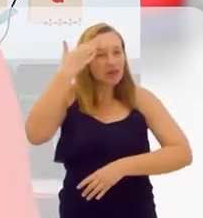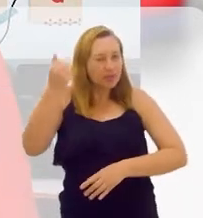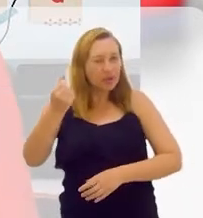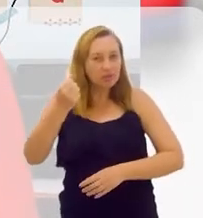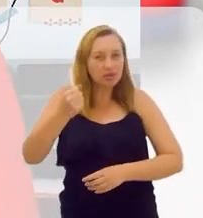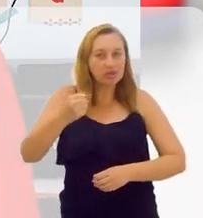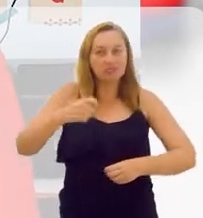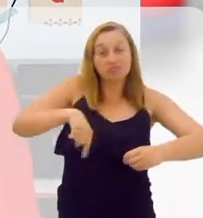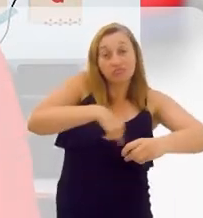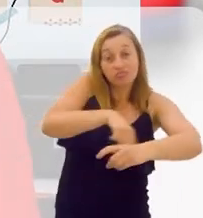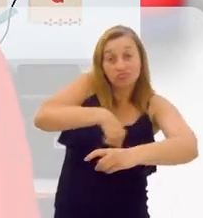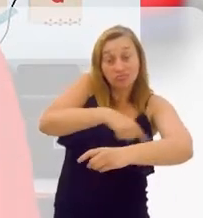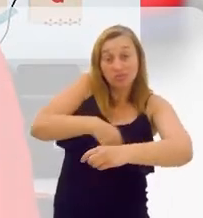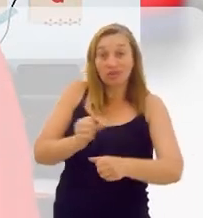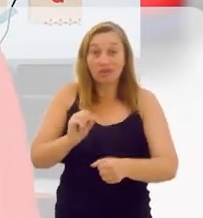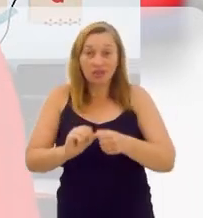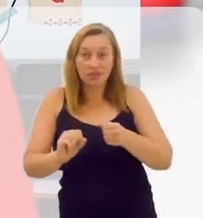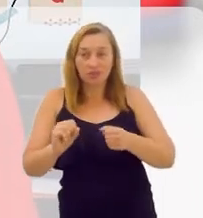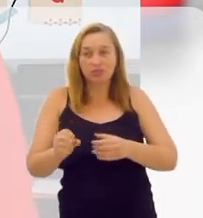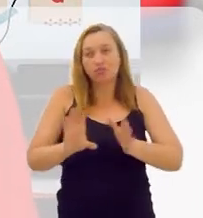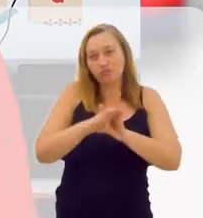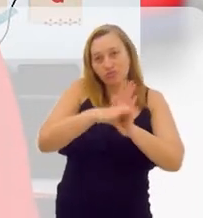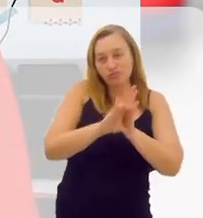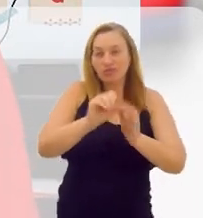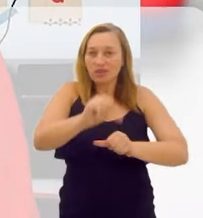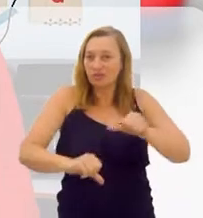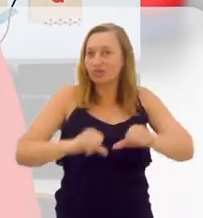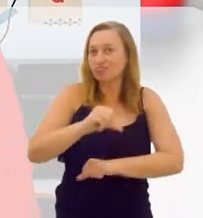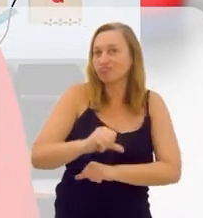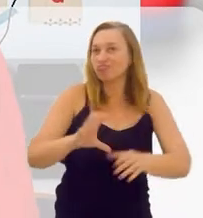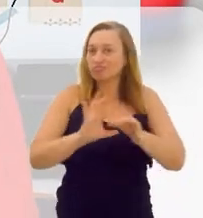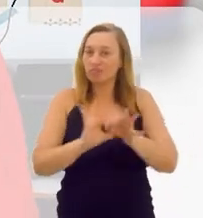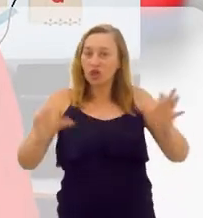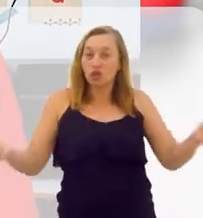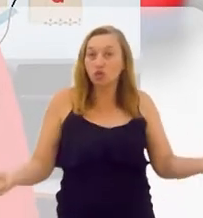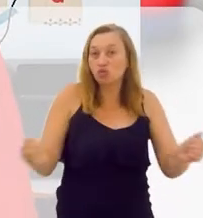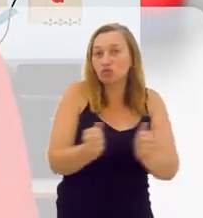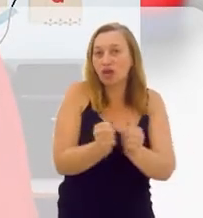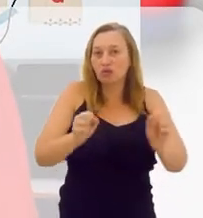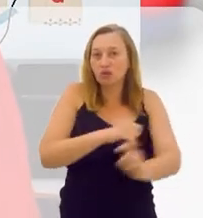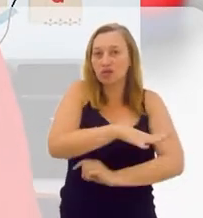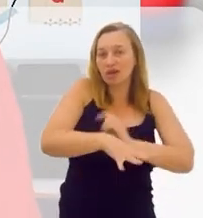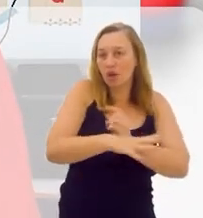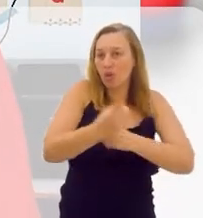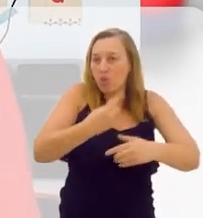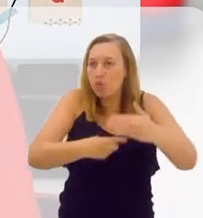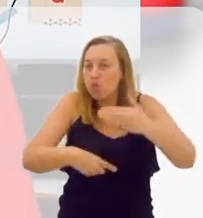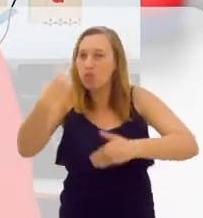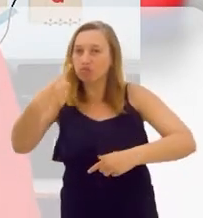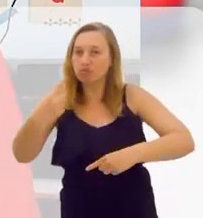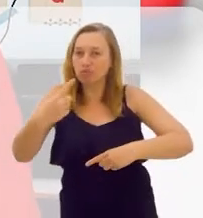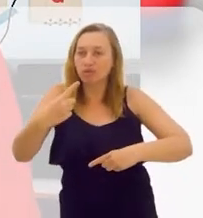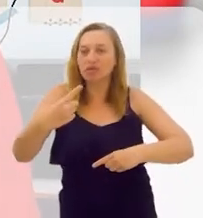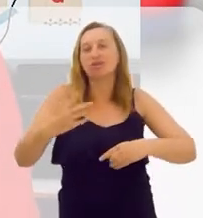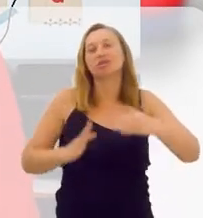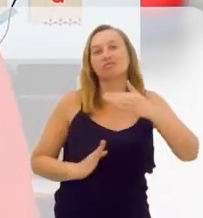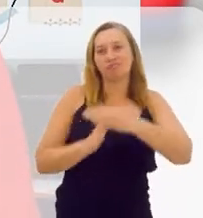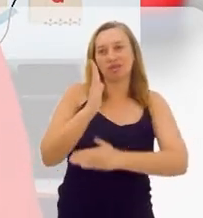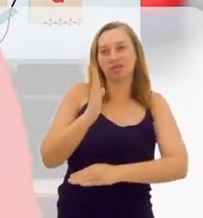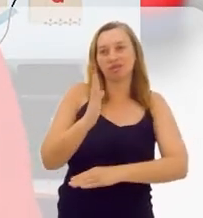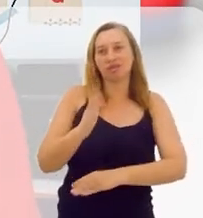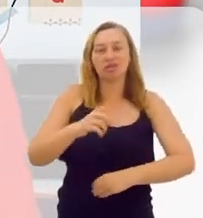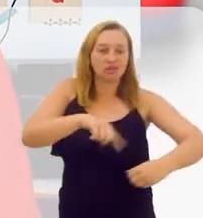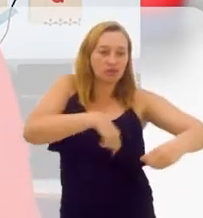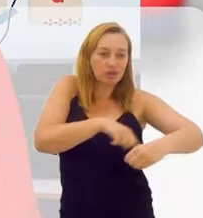a gastronomia carrega um conceito transformador e democrático. E quando se junta ao social, ela ultrapassa os limites da